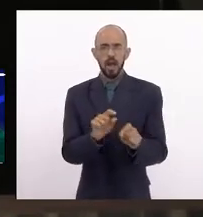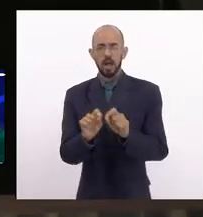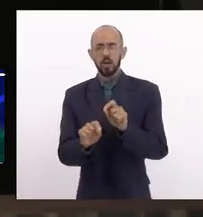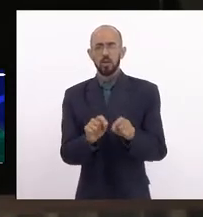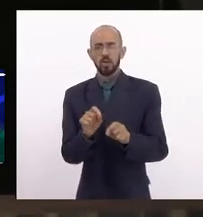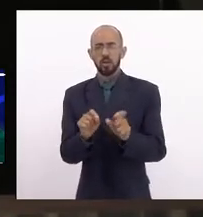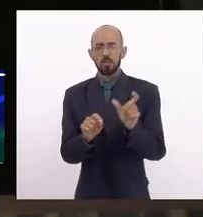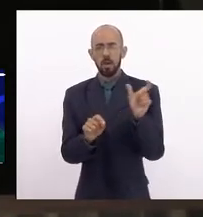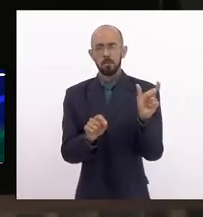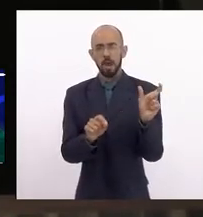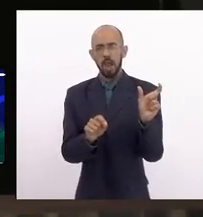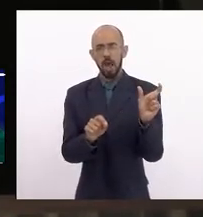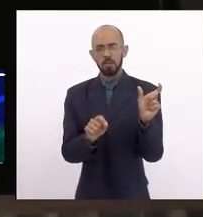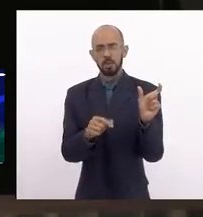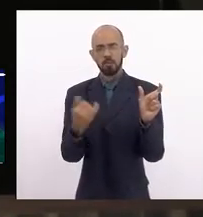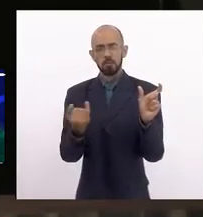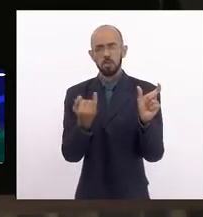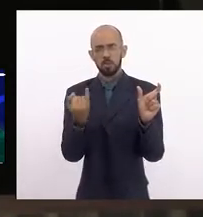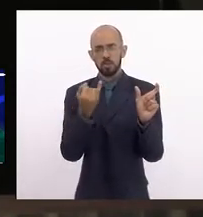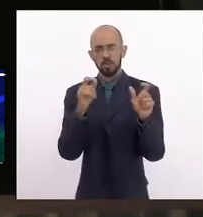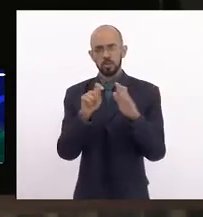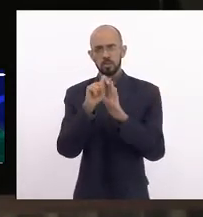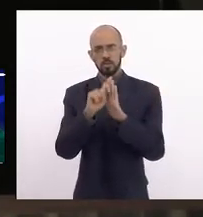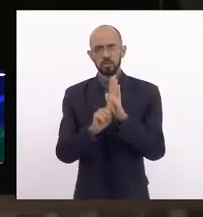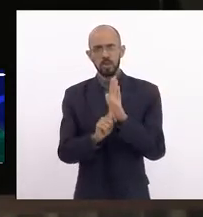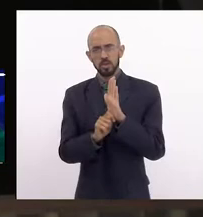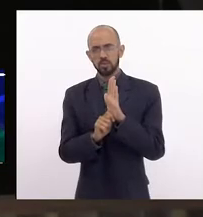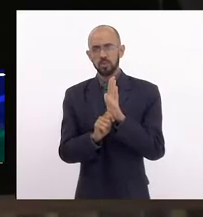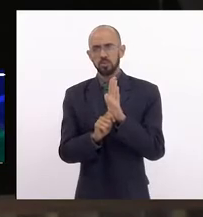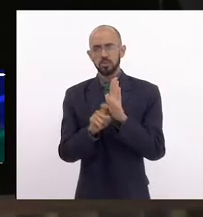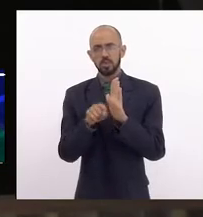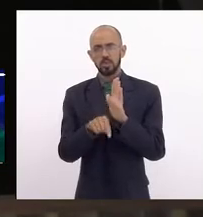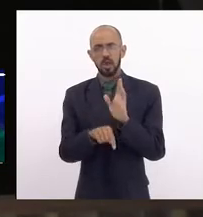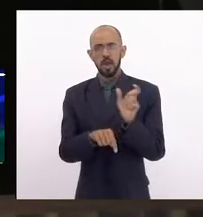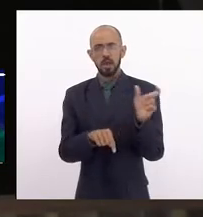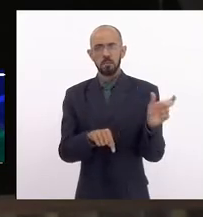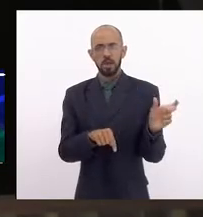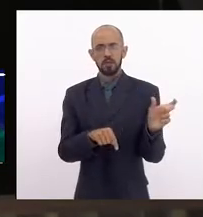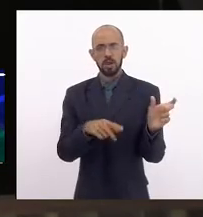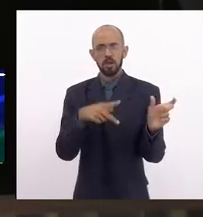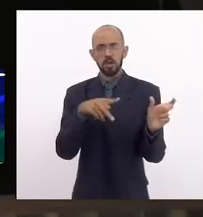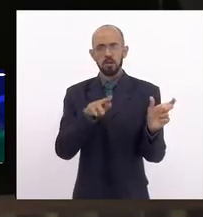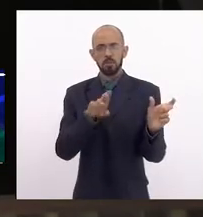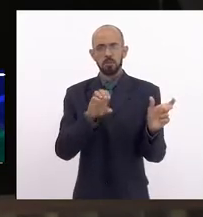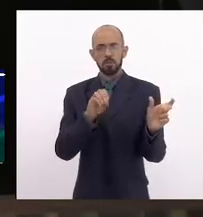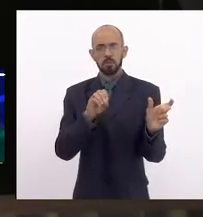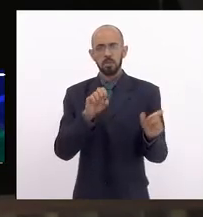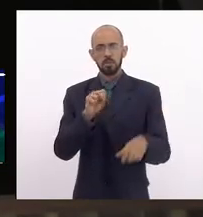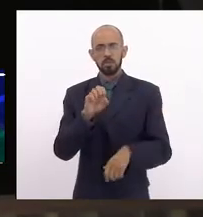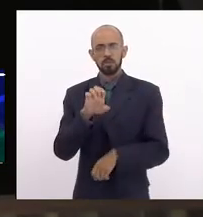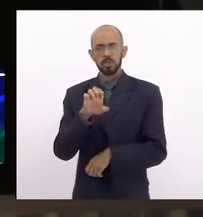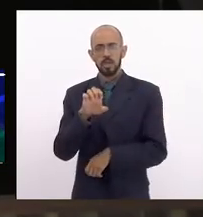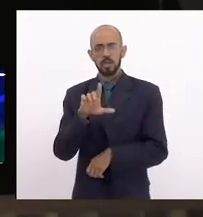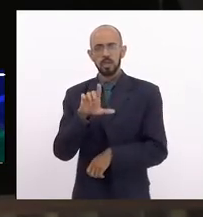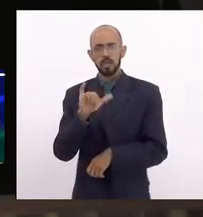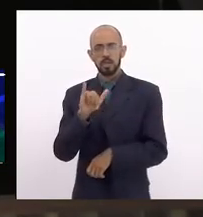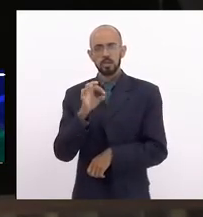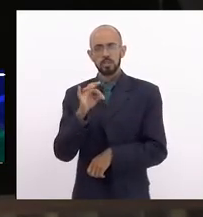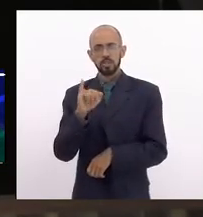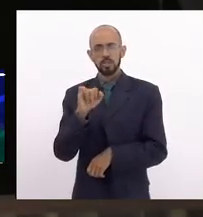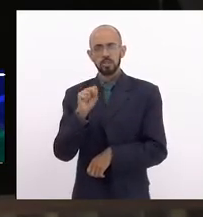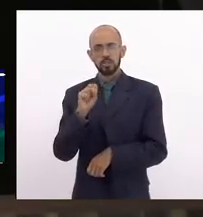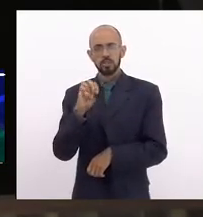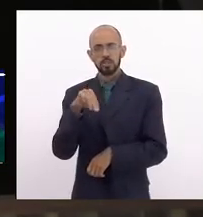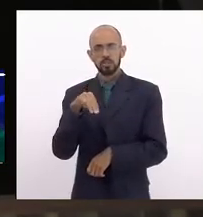palavra chave nesse texto O que é a palavra proselitismo Deputado Samuel e